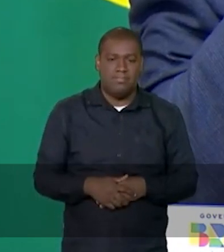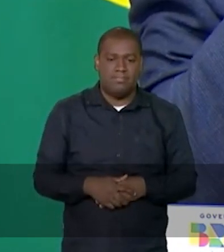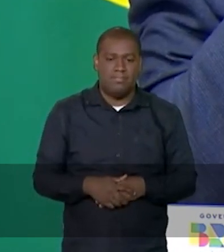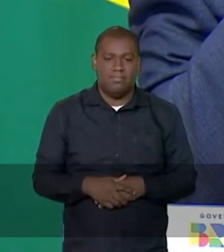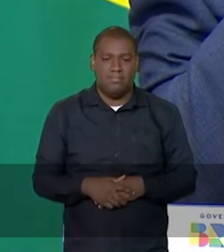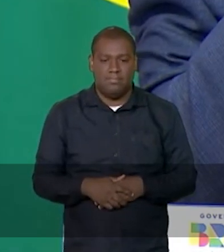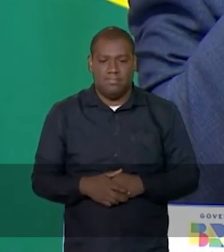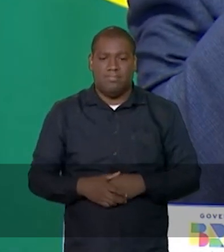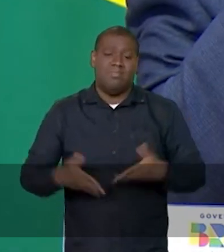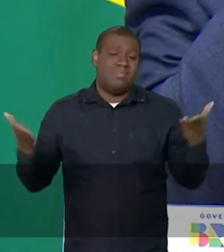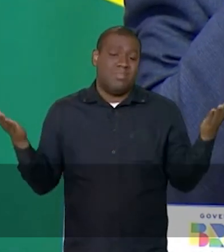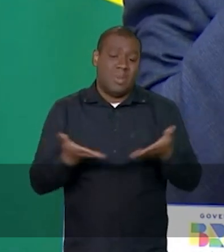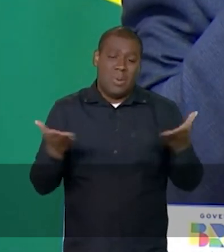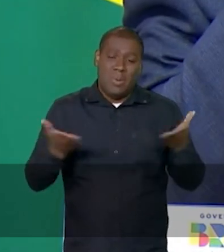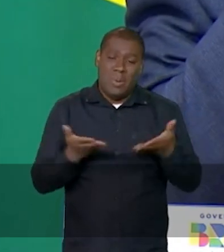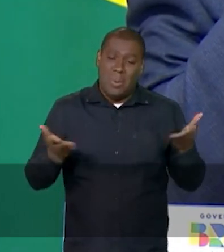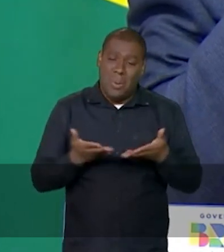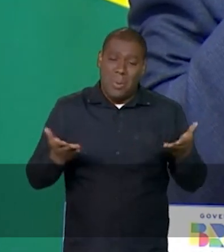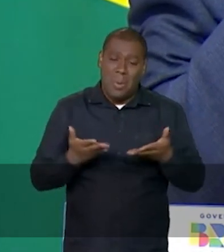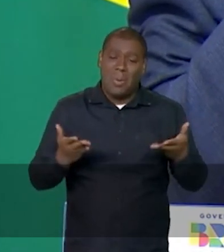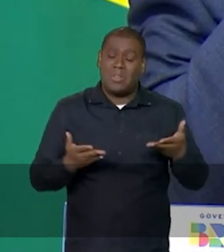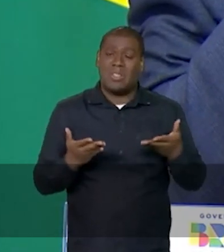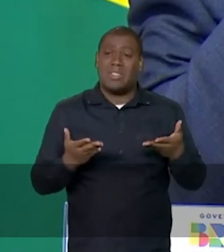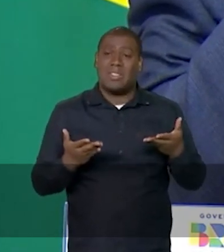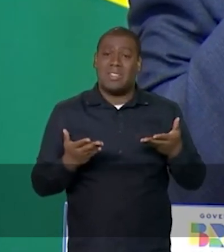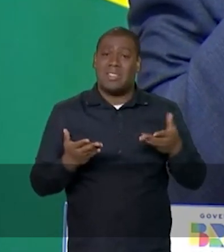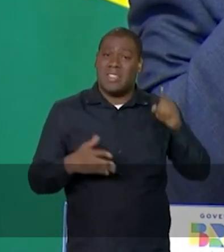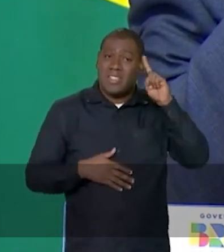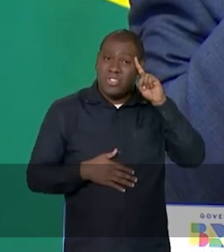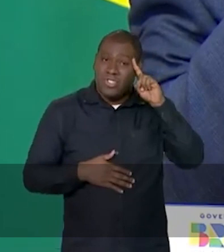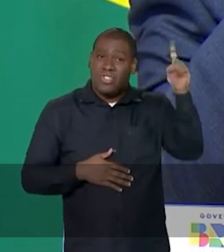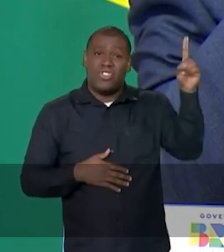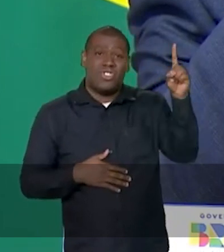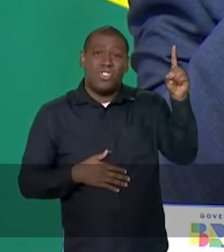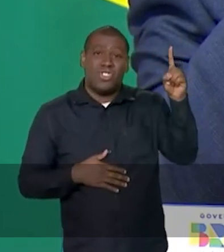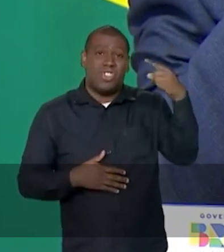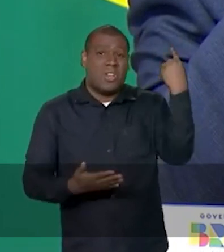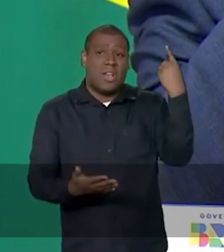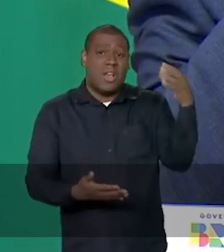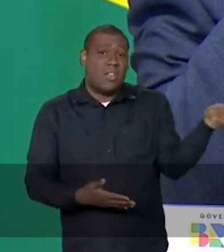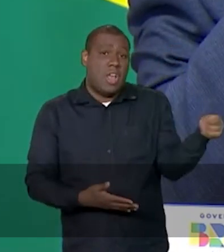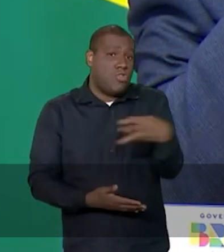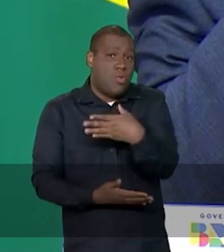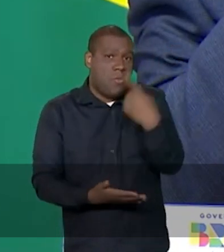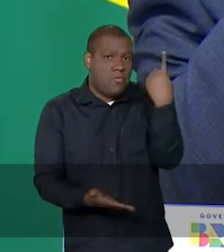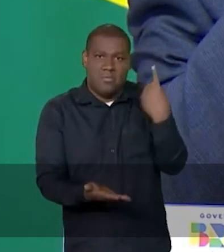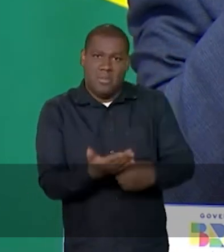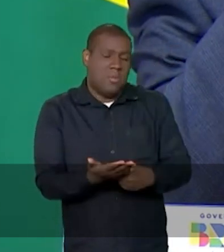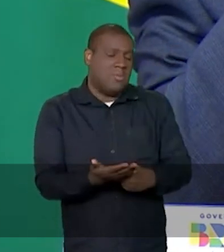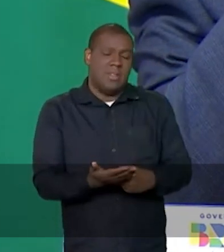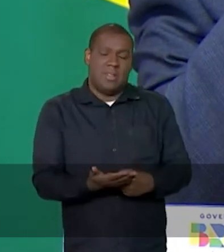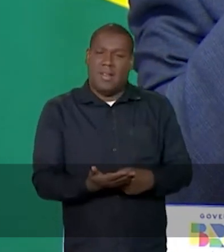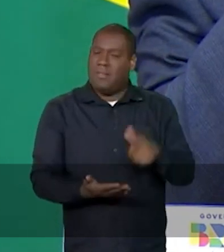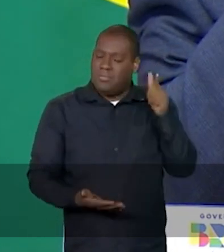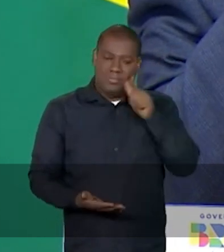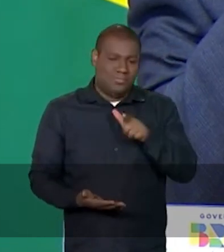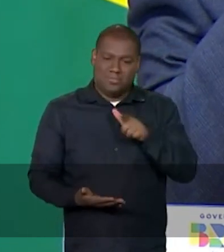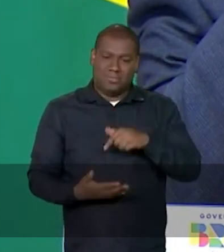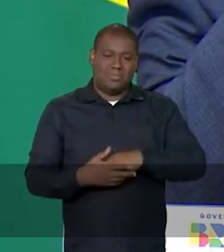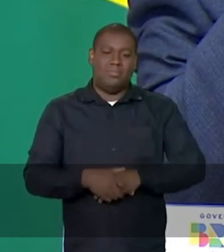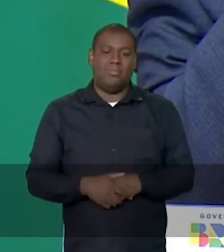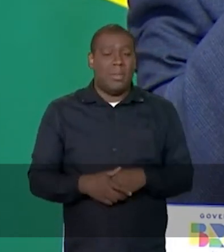não nos permite, hoje, dar uma nova data com segurança. A gente imagina que, em algumas semanas, ou até menos, a gente consiga